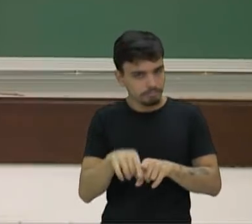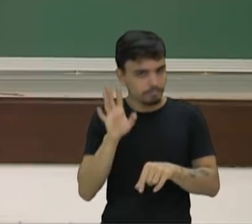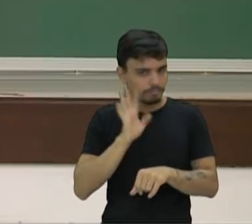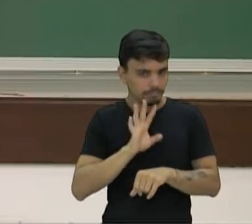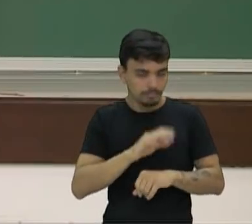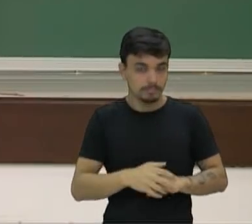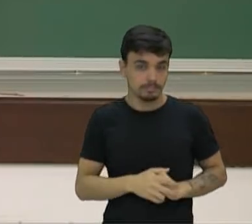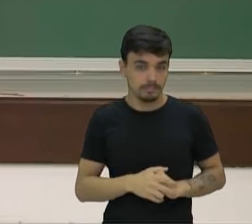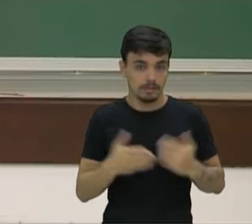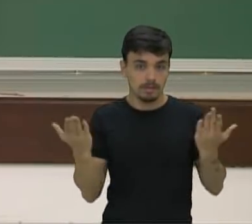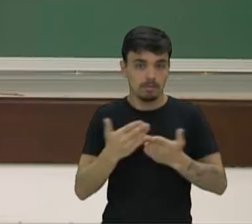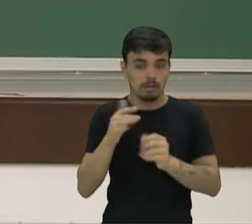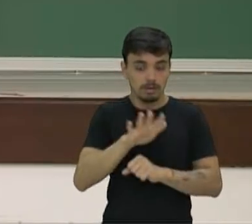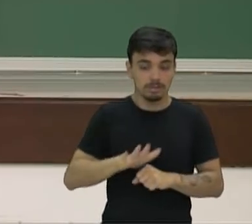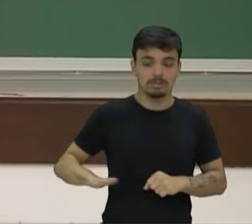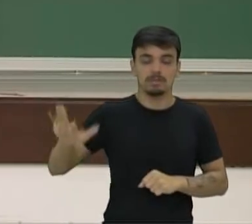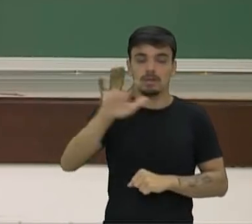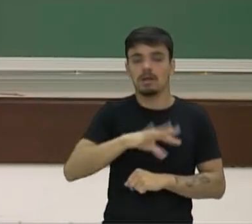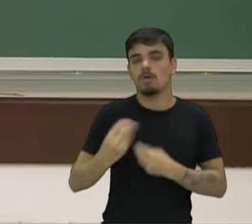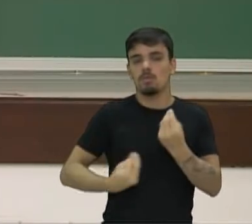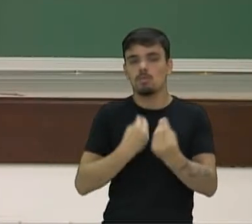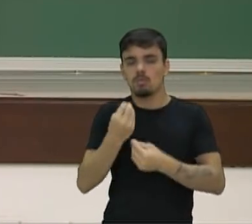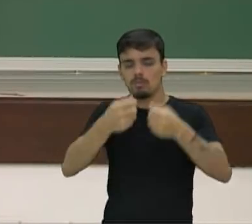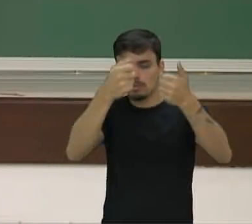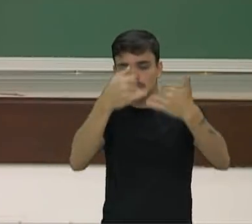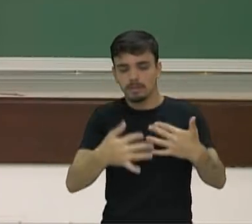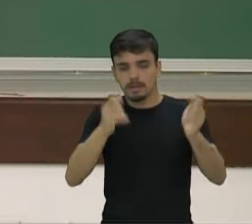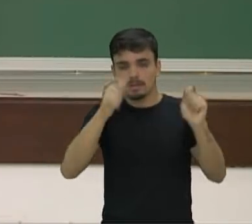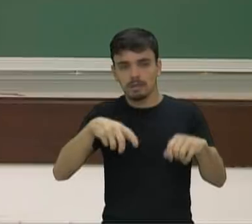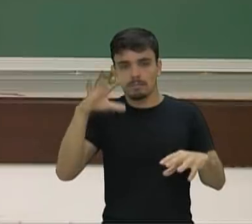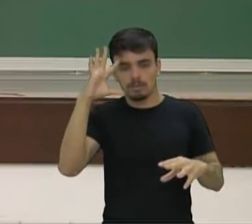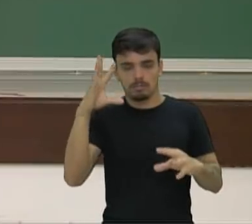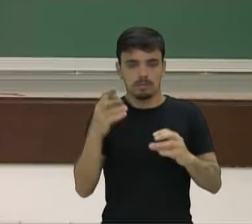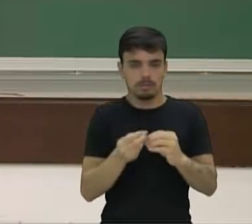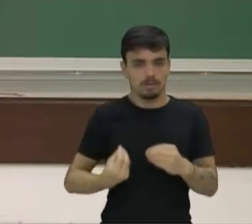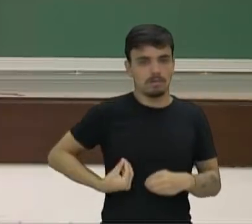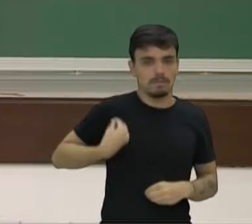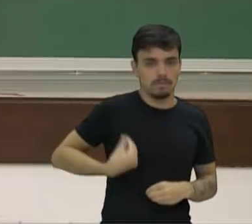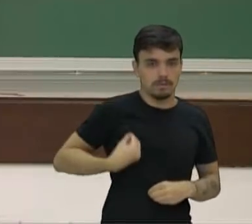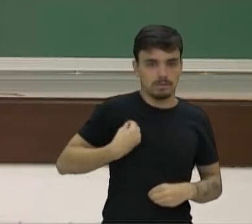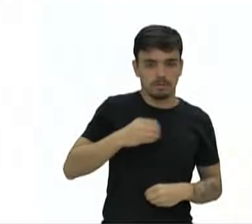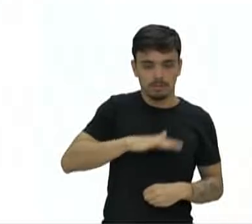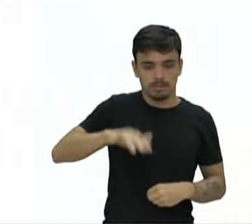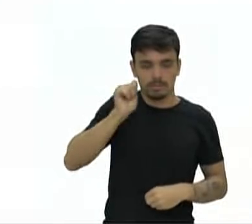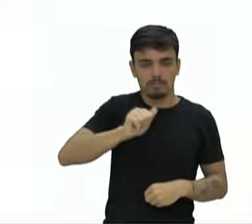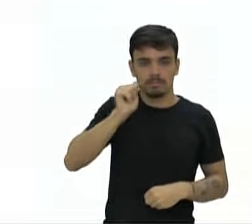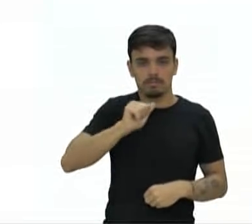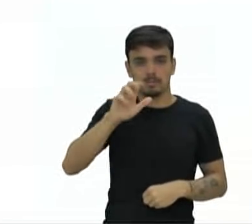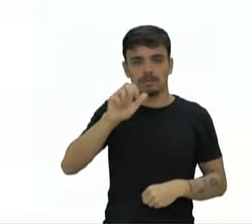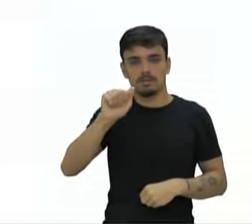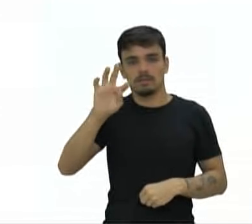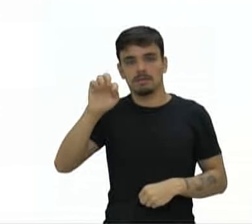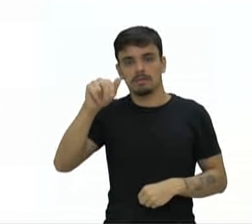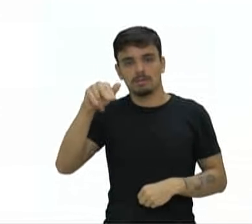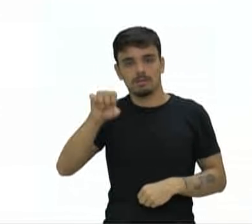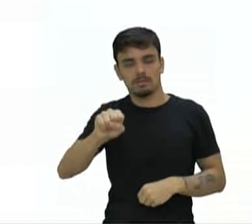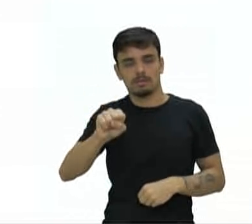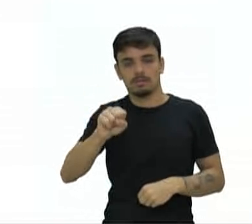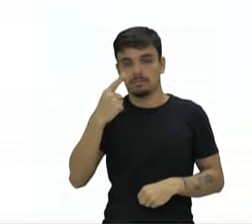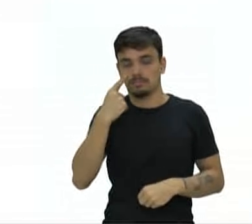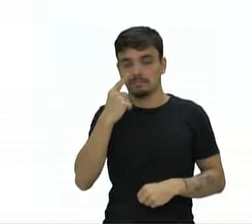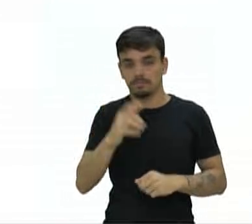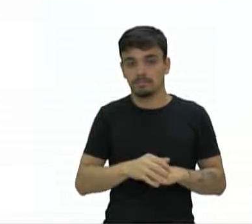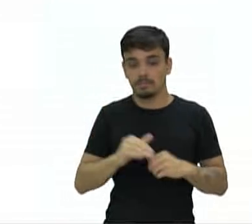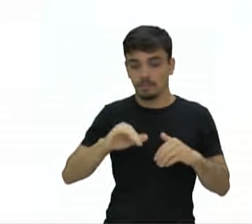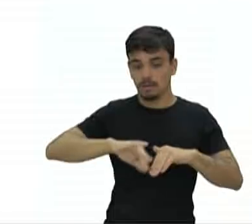Vou falar de modo geral como que nós podemos entender a vida da mulher em Atenas. As mulheres gregas abastadas